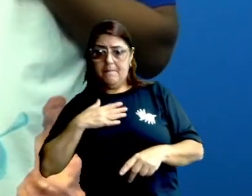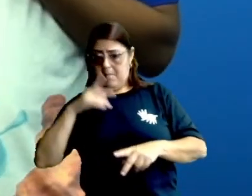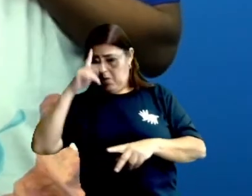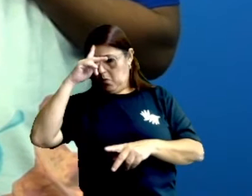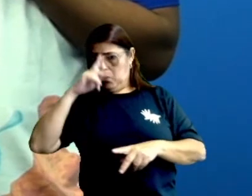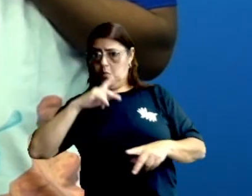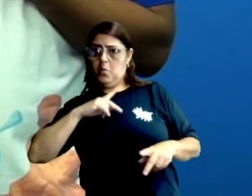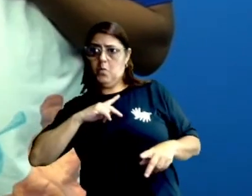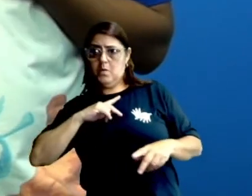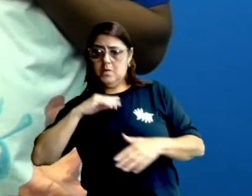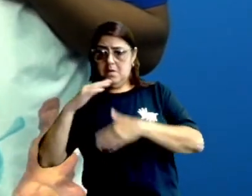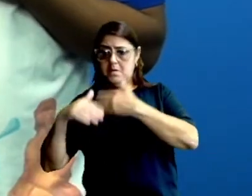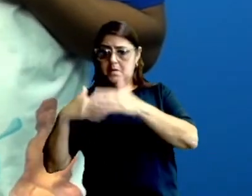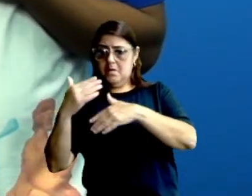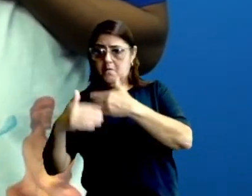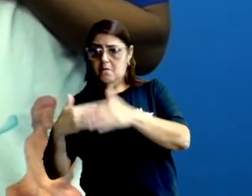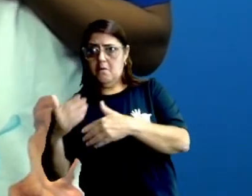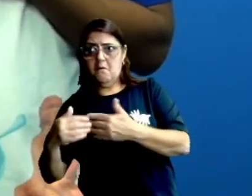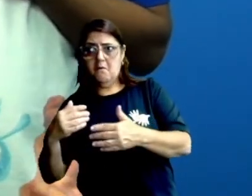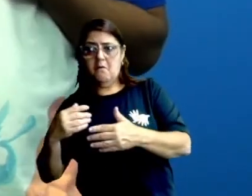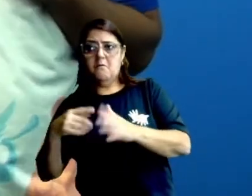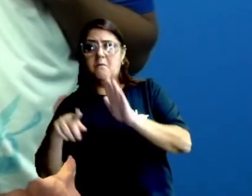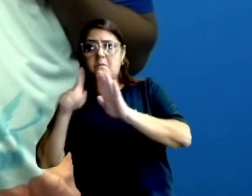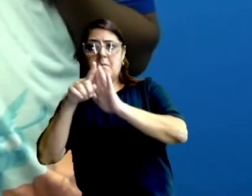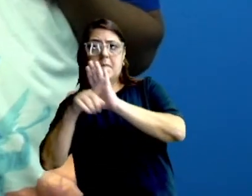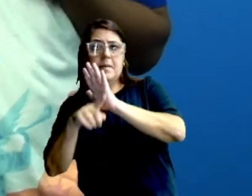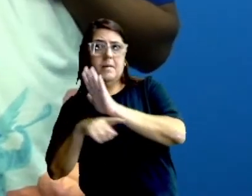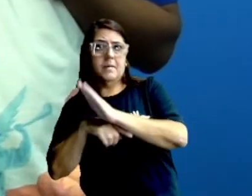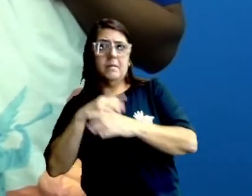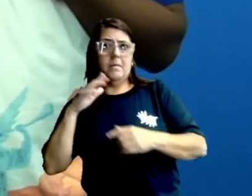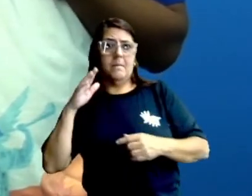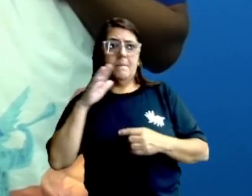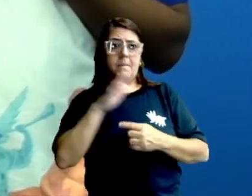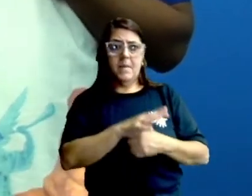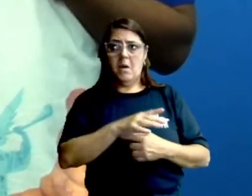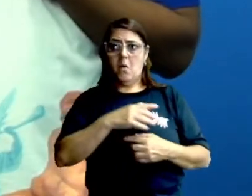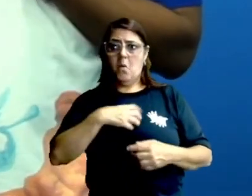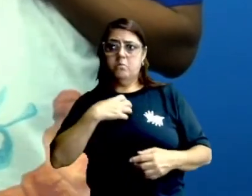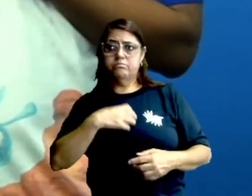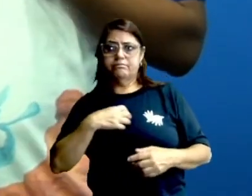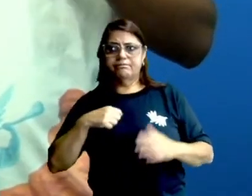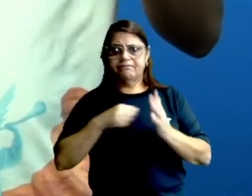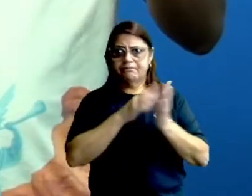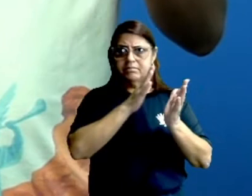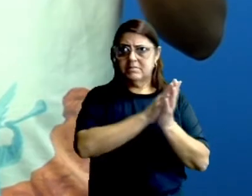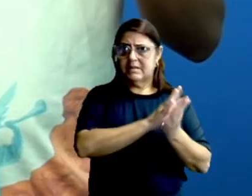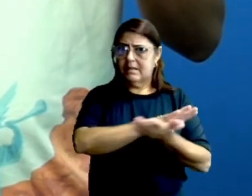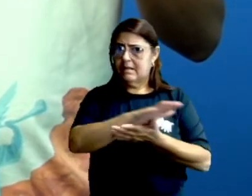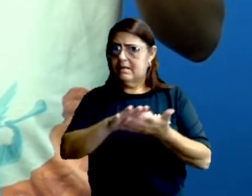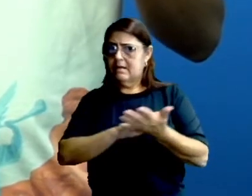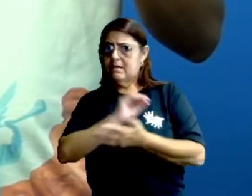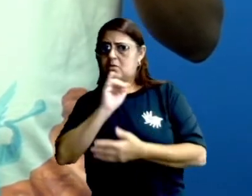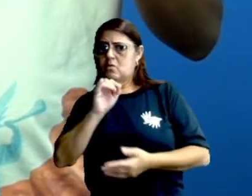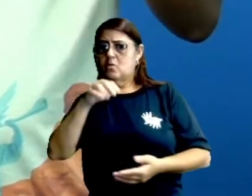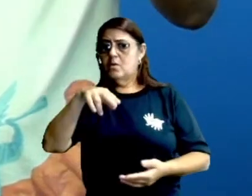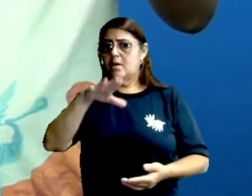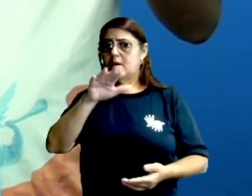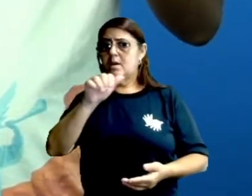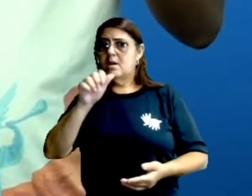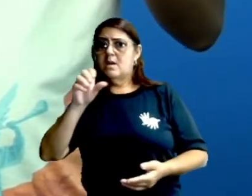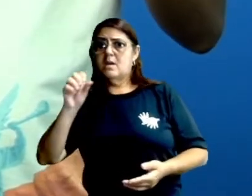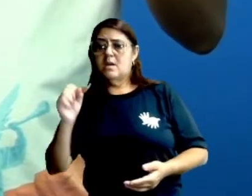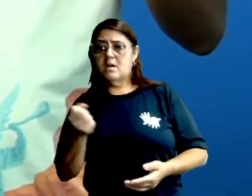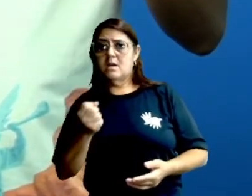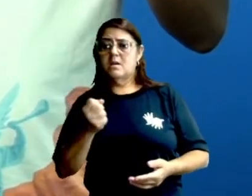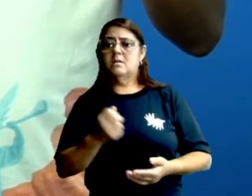tinha como elas desenvolverem planos para se rebelarem contra o Império Inca. Então, essas migrações que o